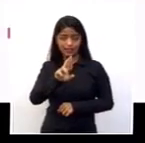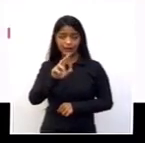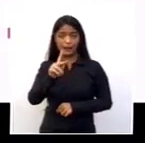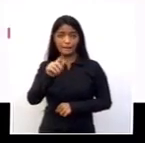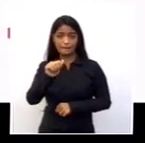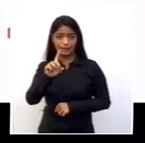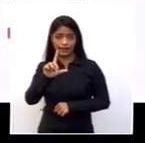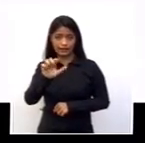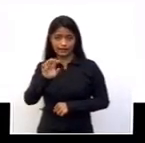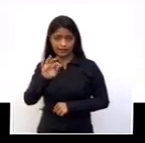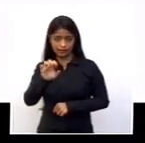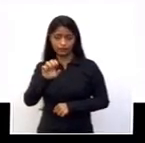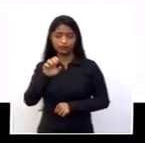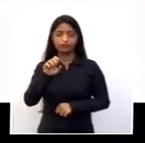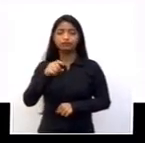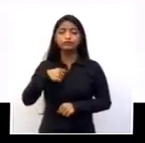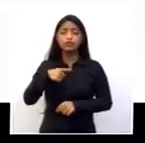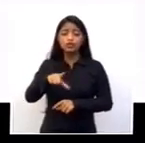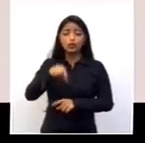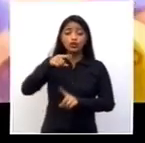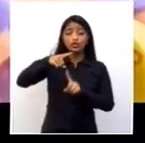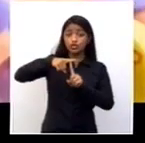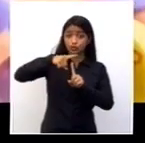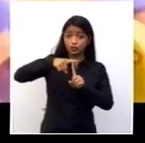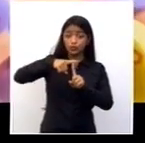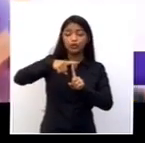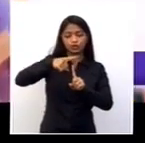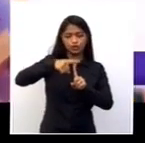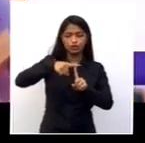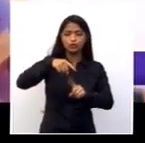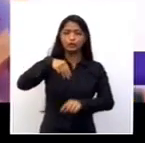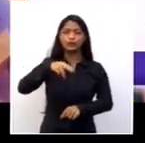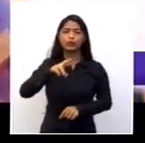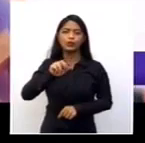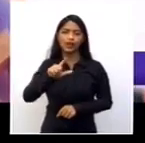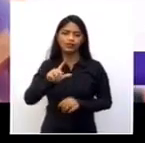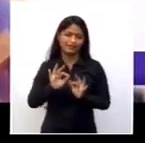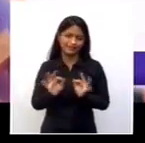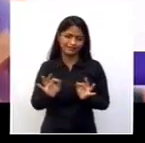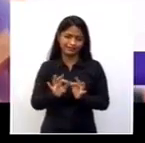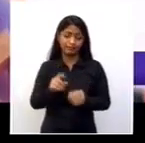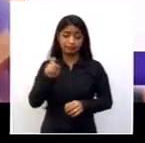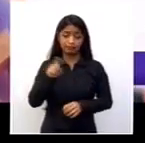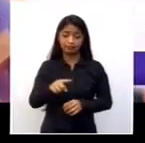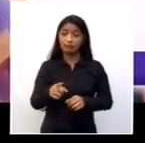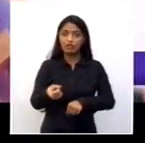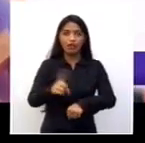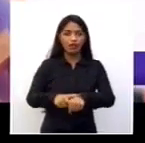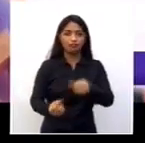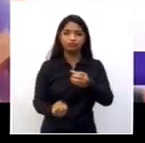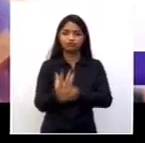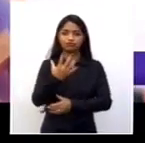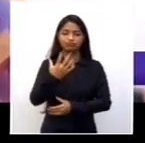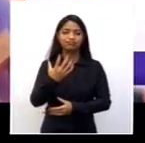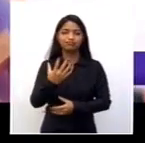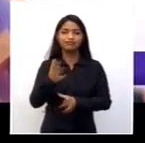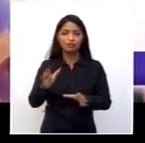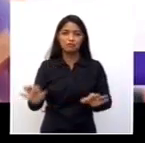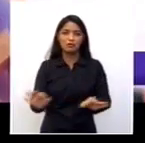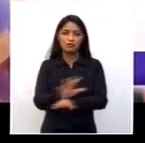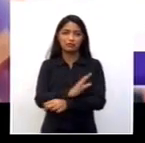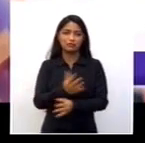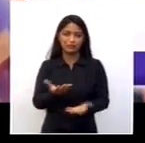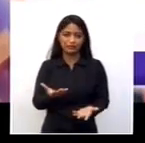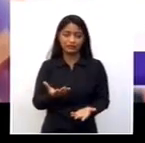escolher como mural, que é o tipo mais simples. E aí, a partir disso, ele já está criado. Ele já vem com um título e um subtítulo